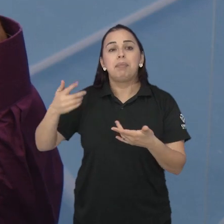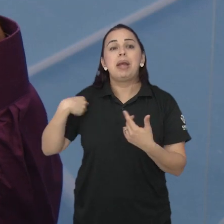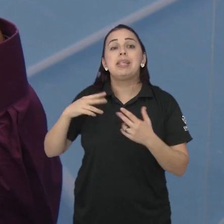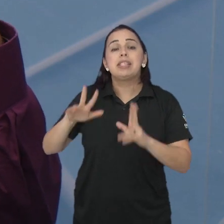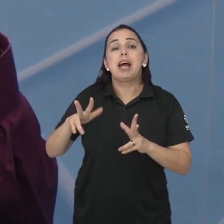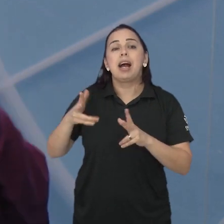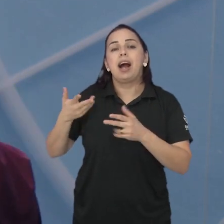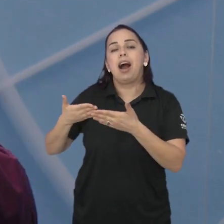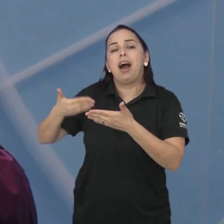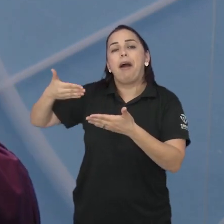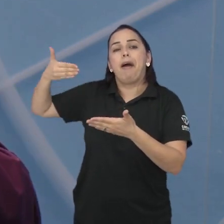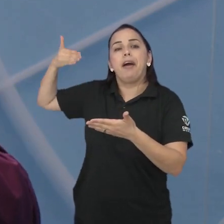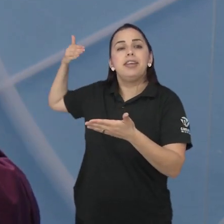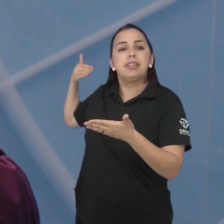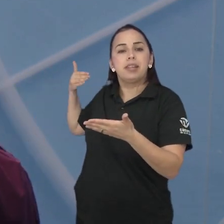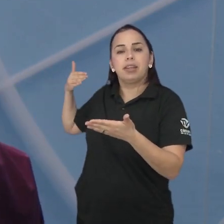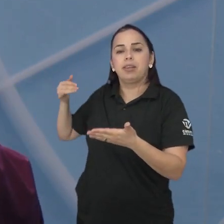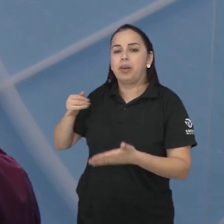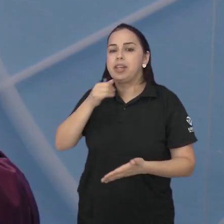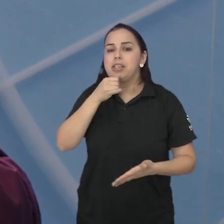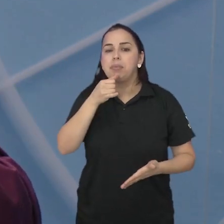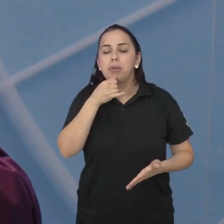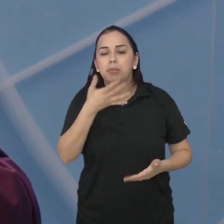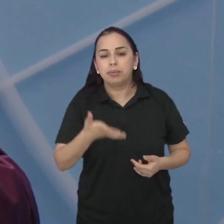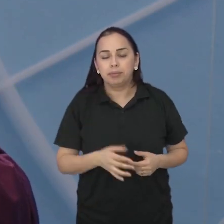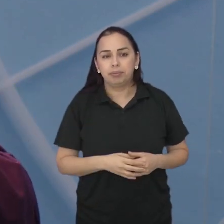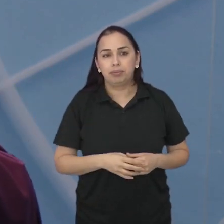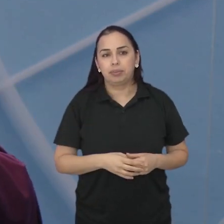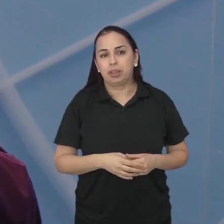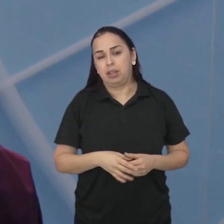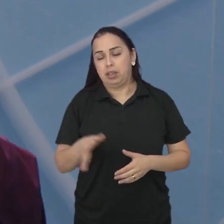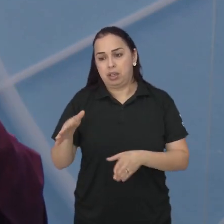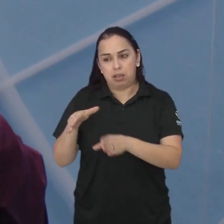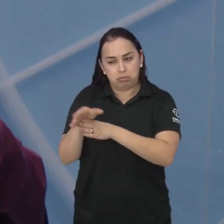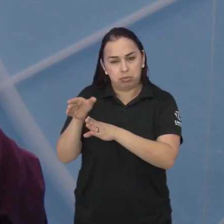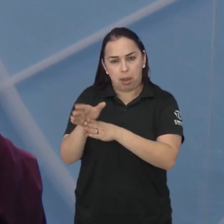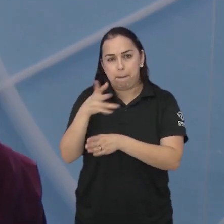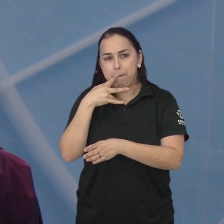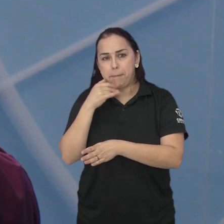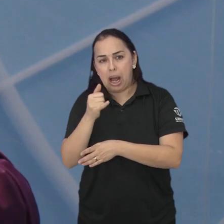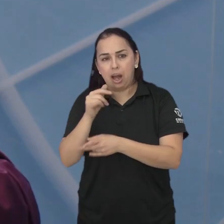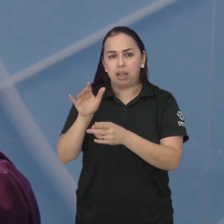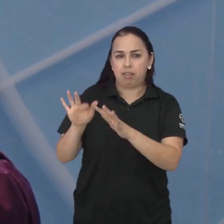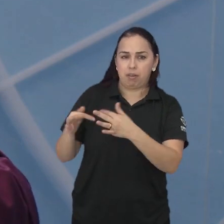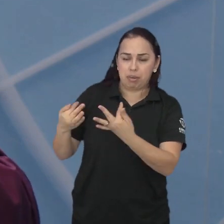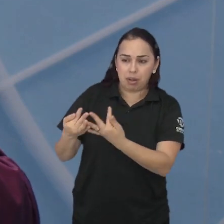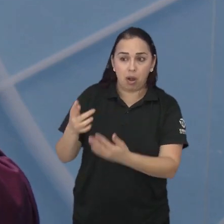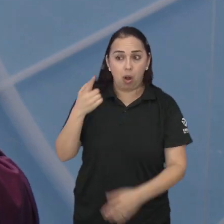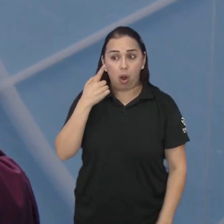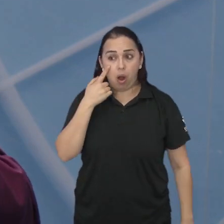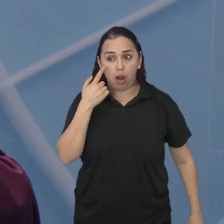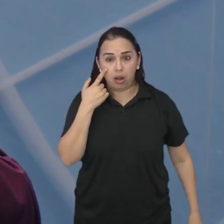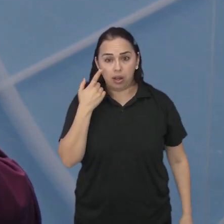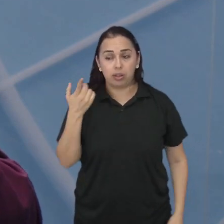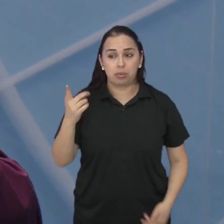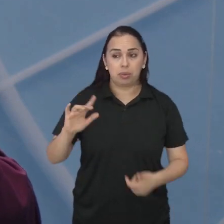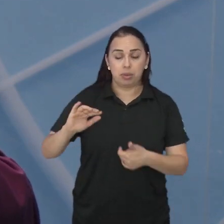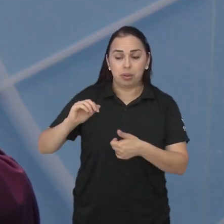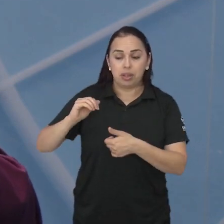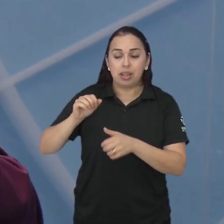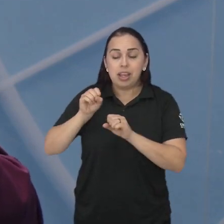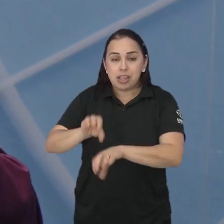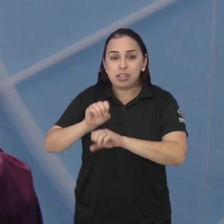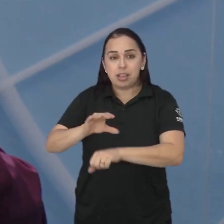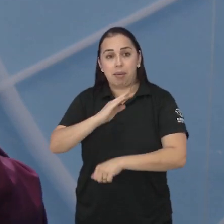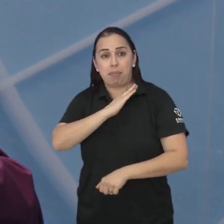trás. Hoje mesmo, se você orientar, né, a um pai de família ou a família em si olha sobre preconceito,